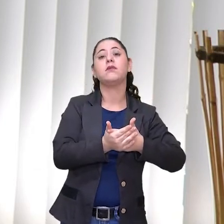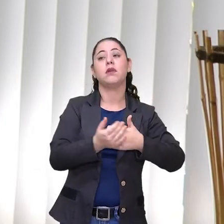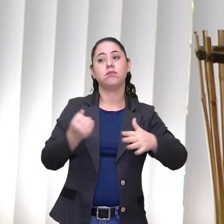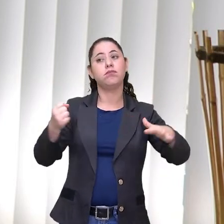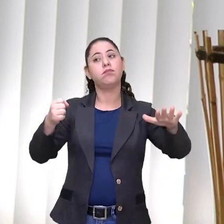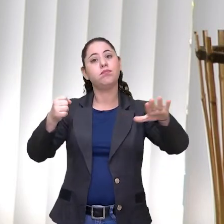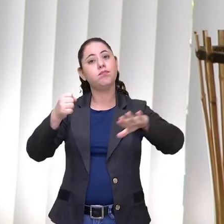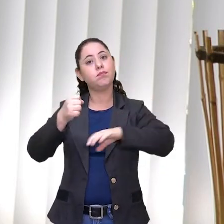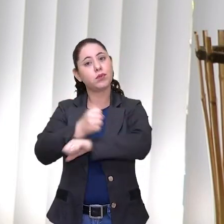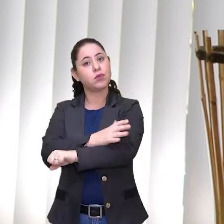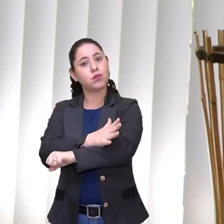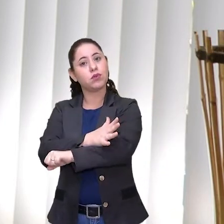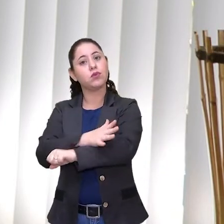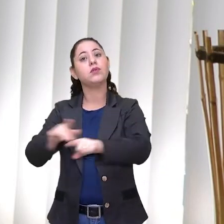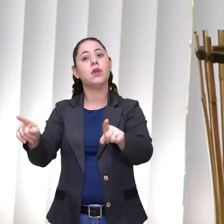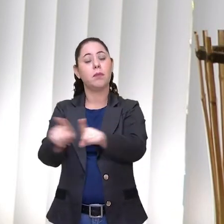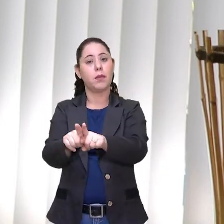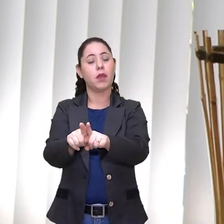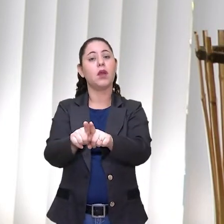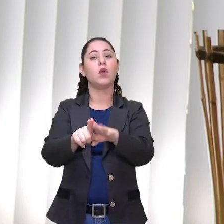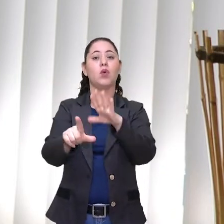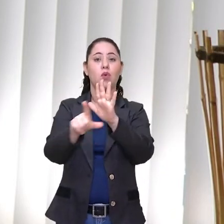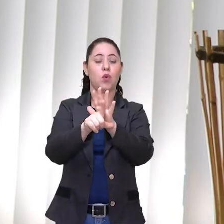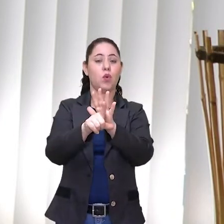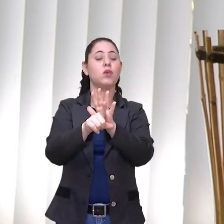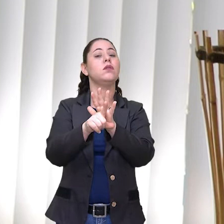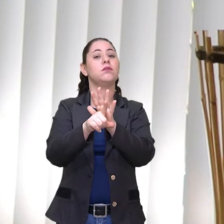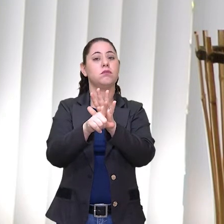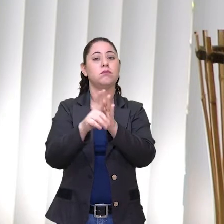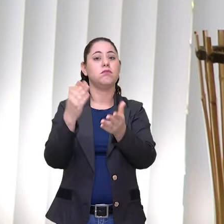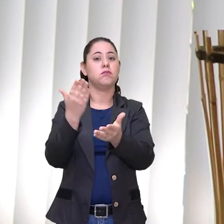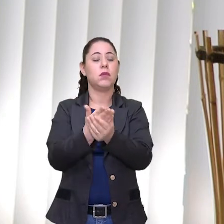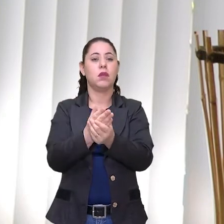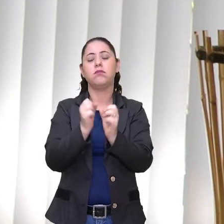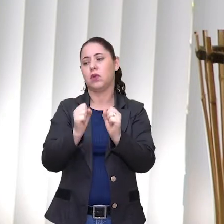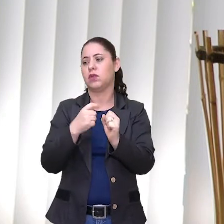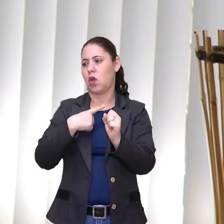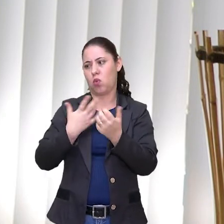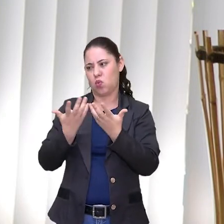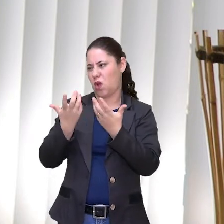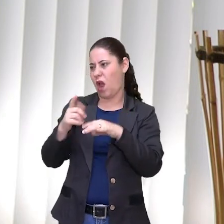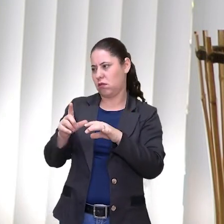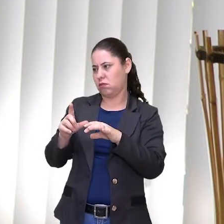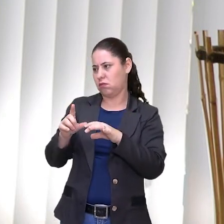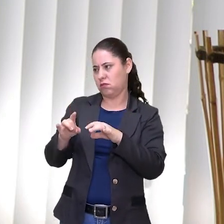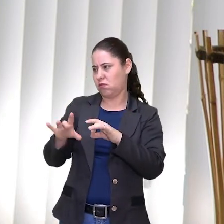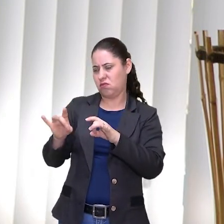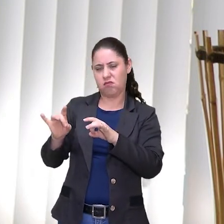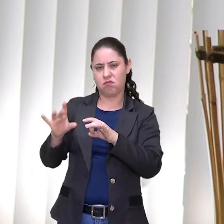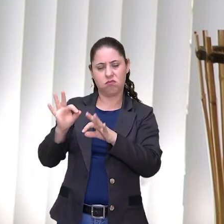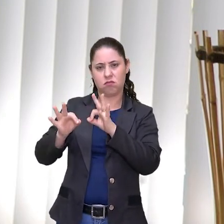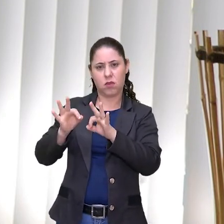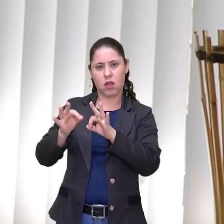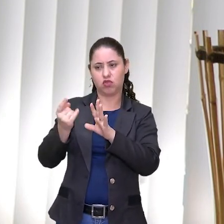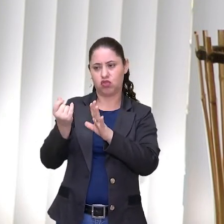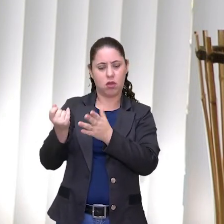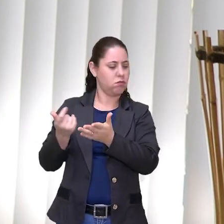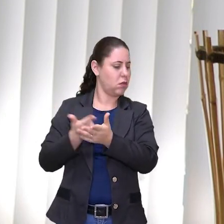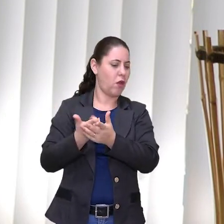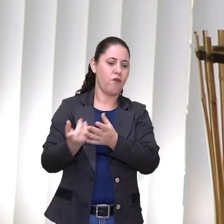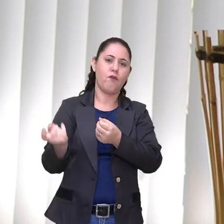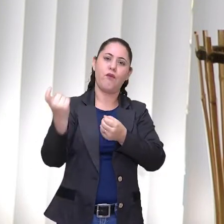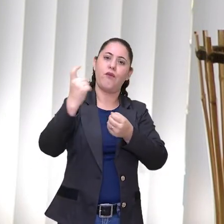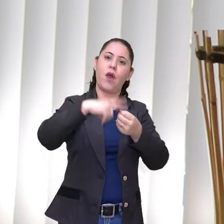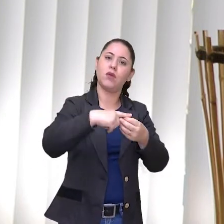nesse novo processo onde se discute o leilão em si. Nessa situação, ele pode desistir da arrematação, recebe o